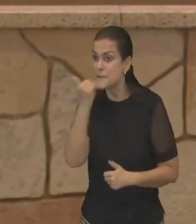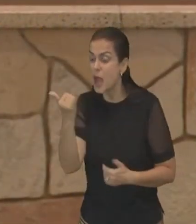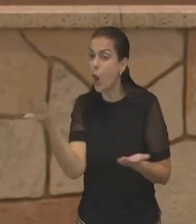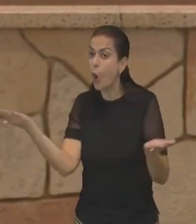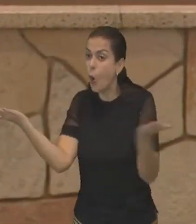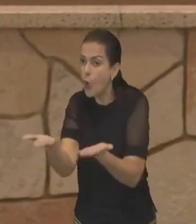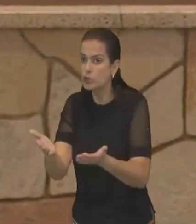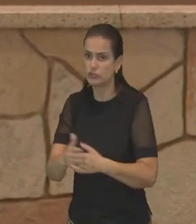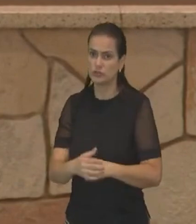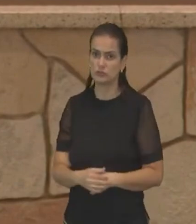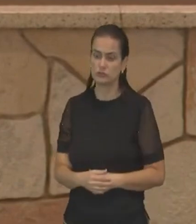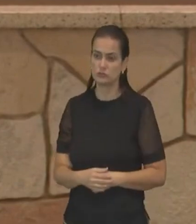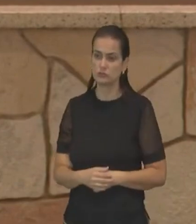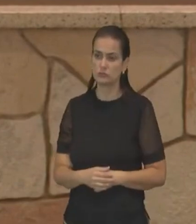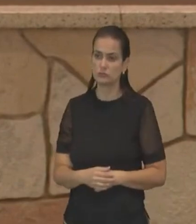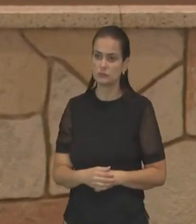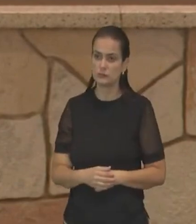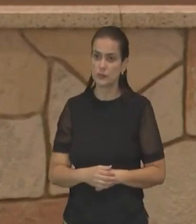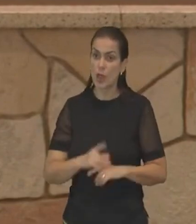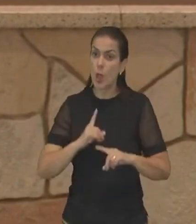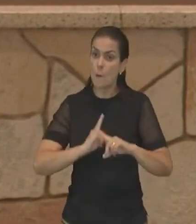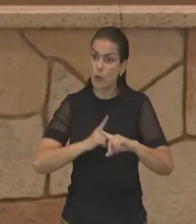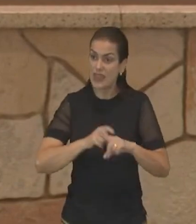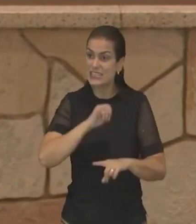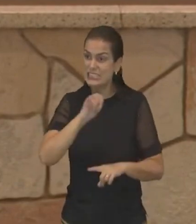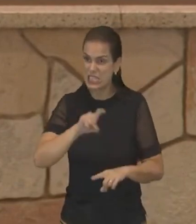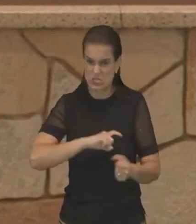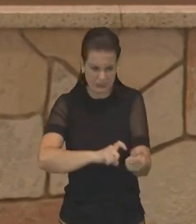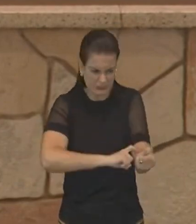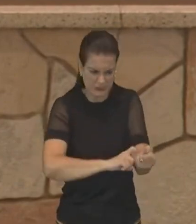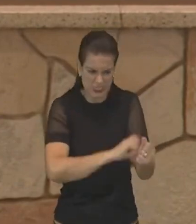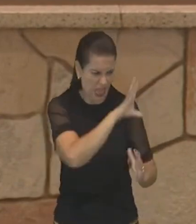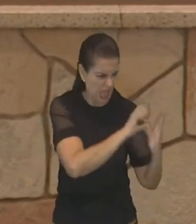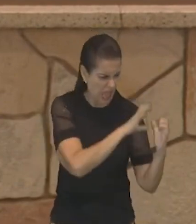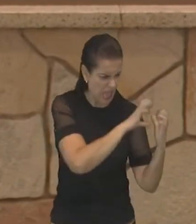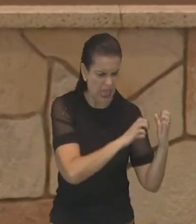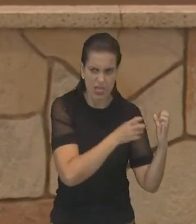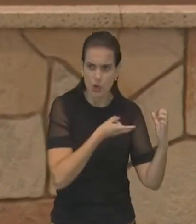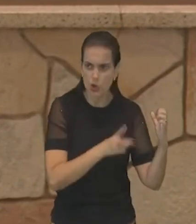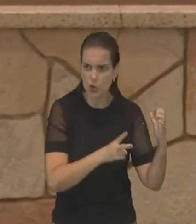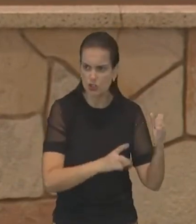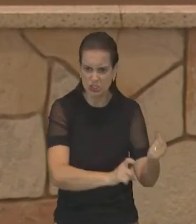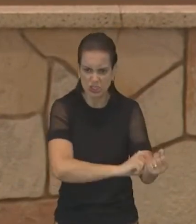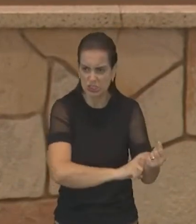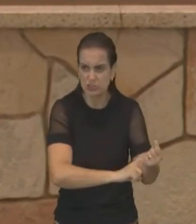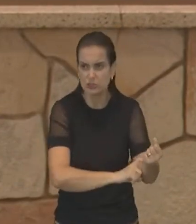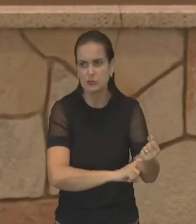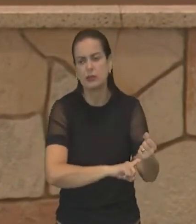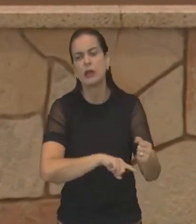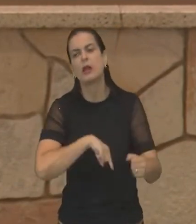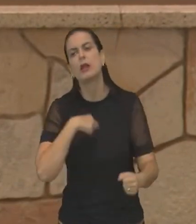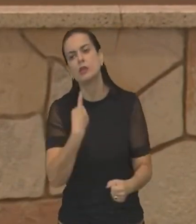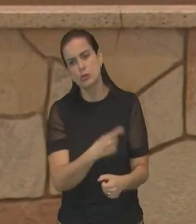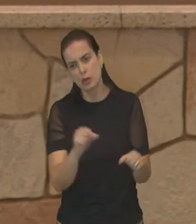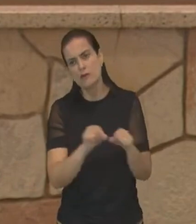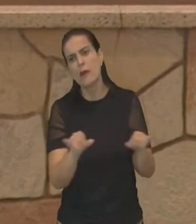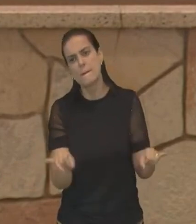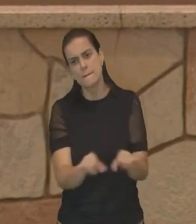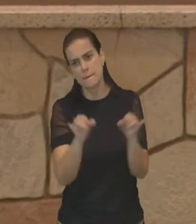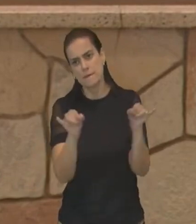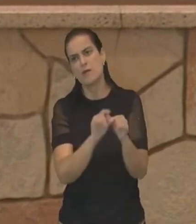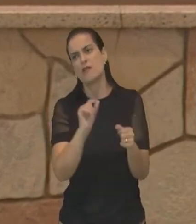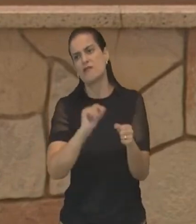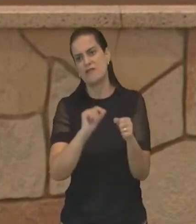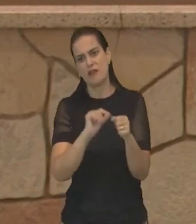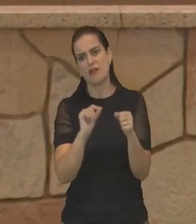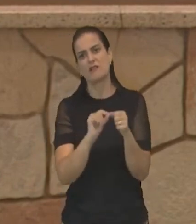irados, necessariamente daremos lugar ao diabo e faremos besteira. Permitam-me o texto aqui, diz a palavra